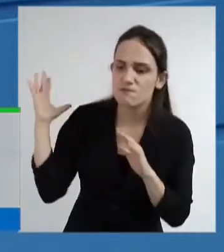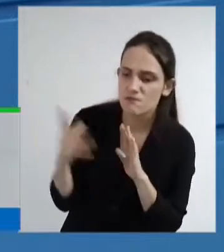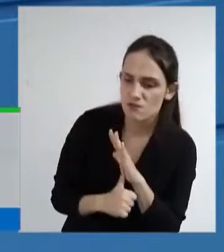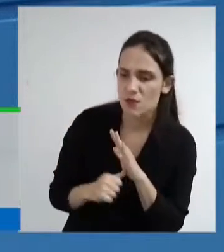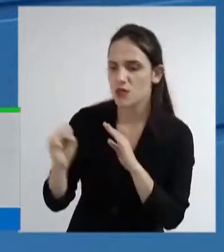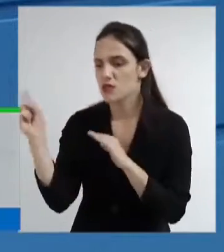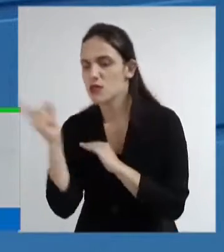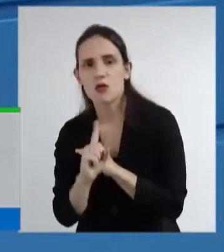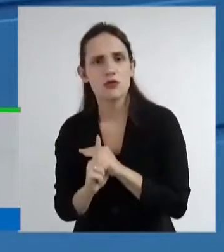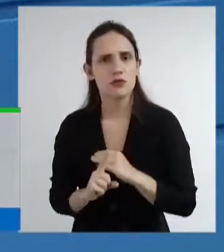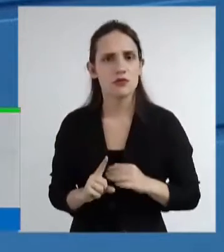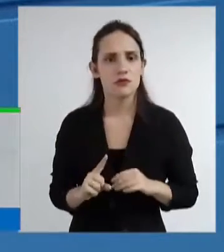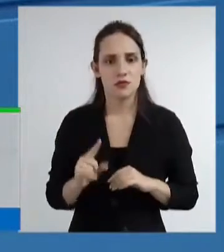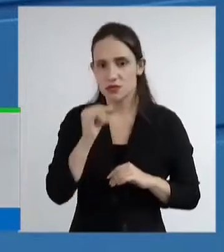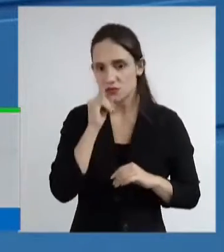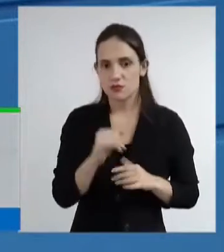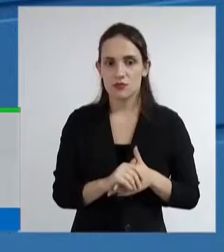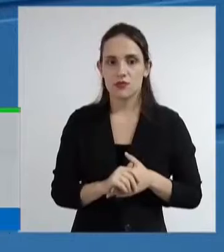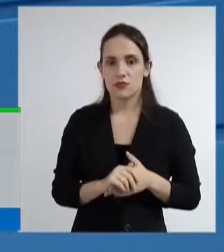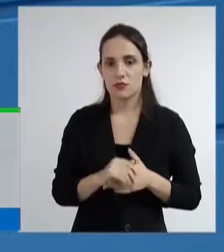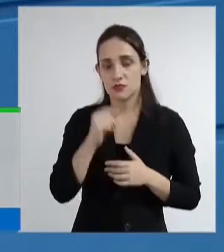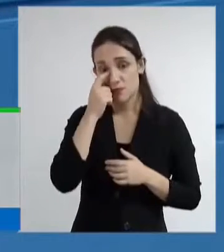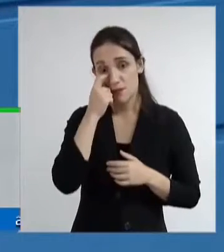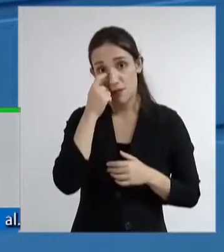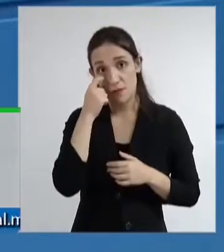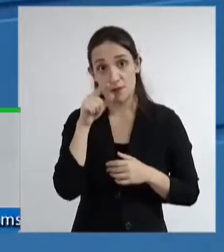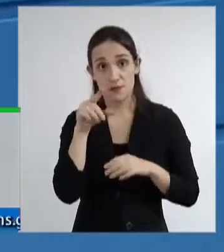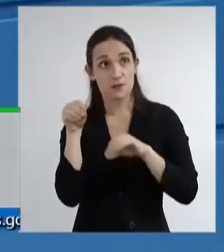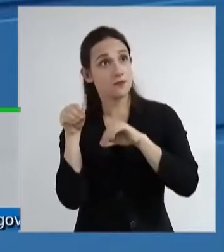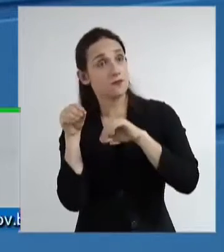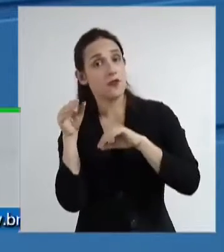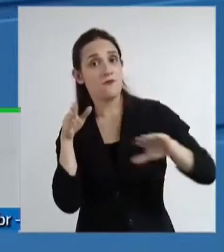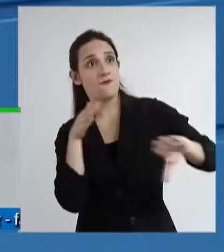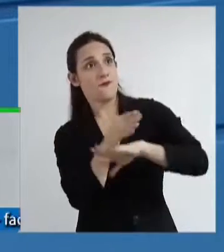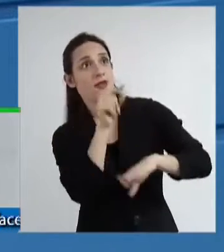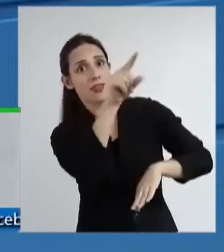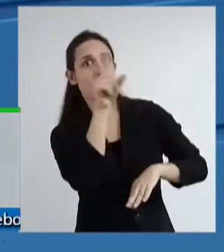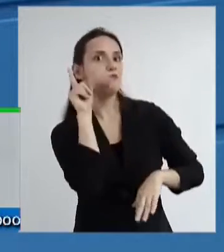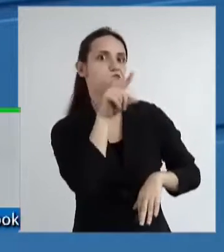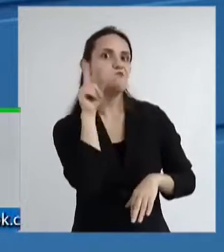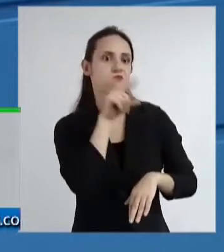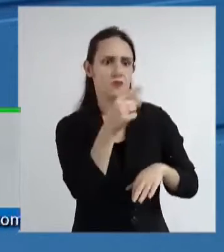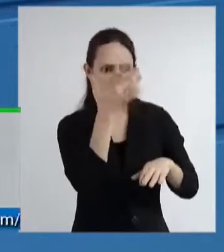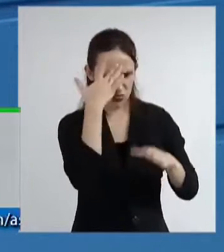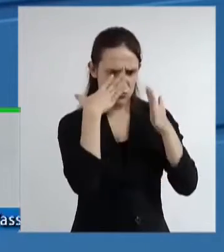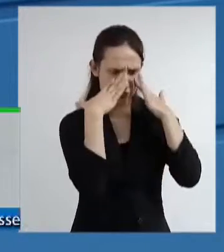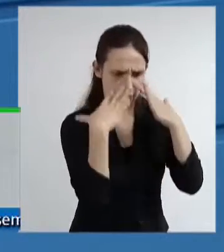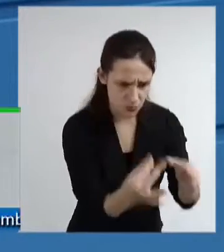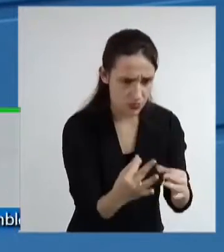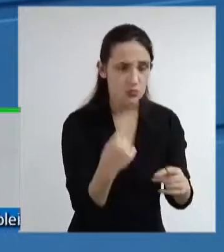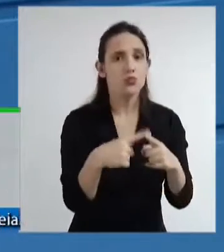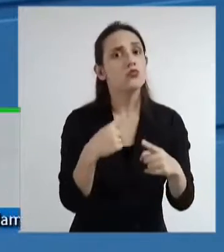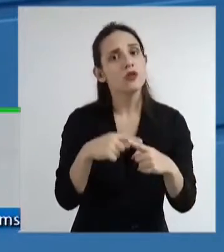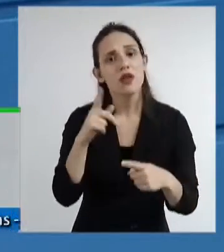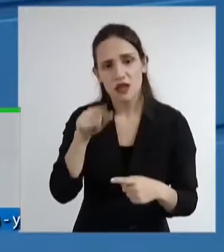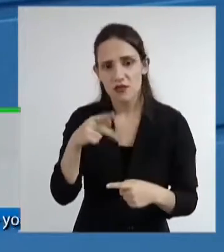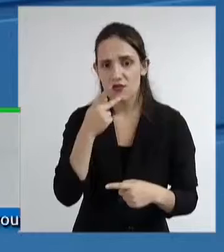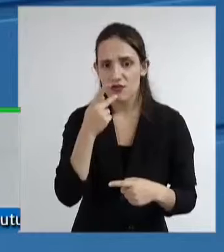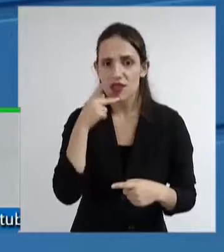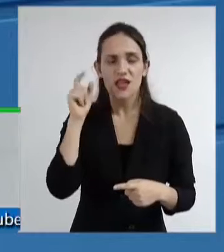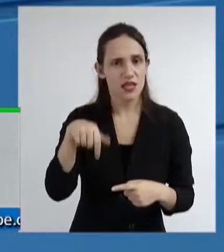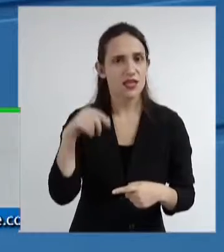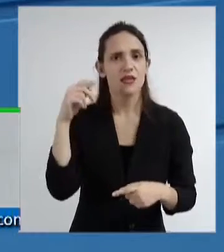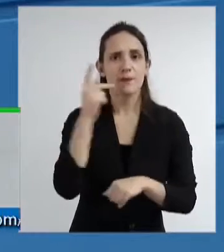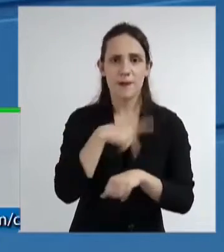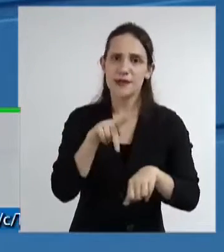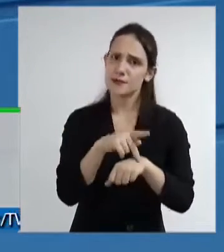vai do Brasil para a fiscalização americana, por exemplo, é muito taxativo com relação a isso, porque nós somos um país que é o corredor da